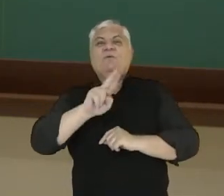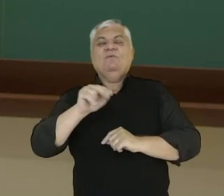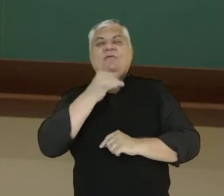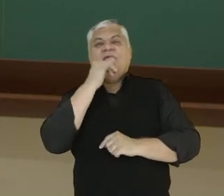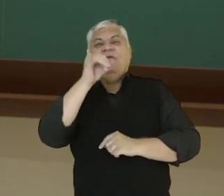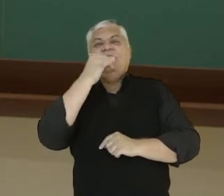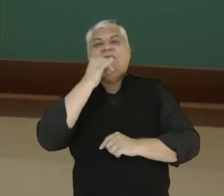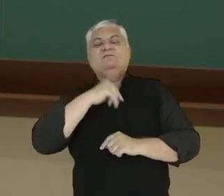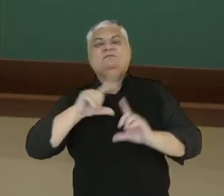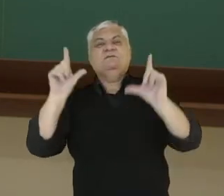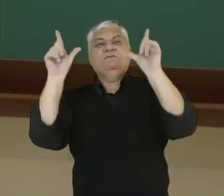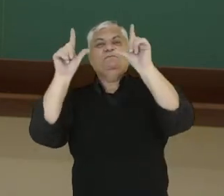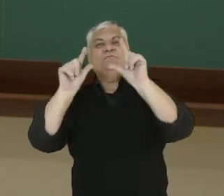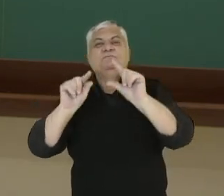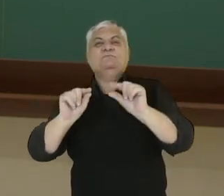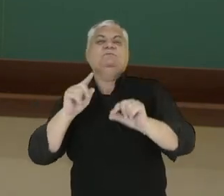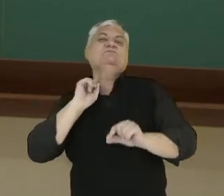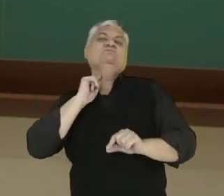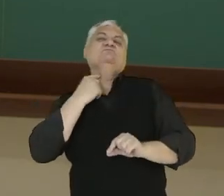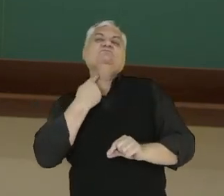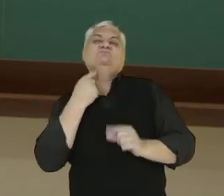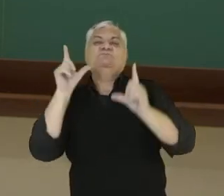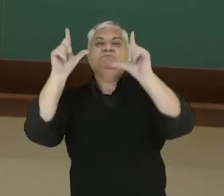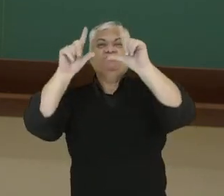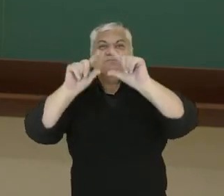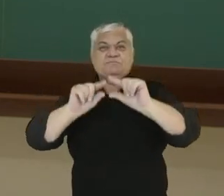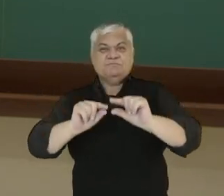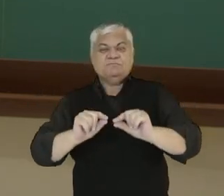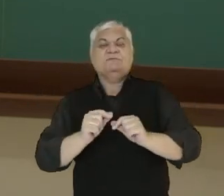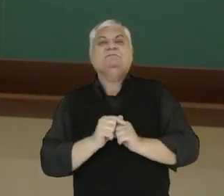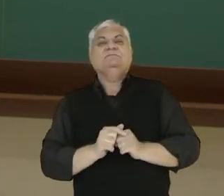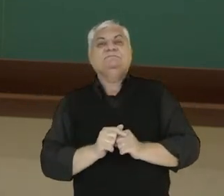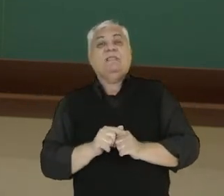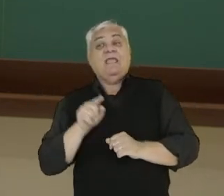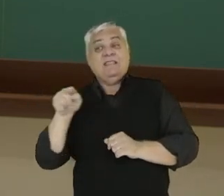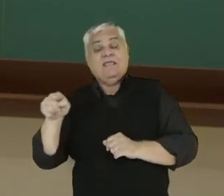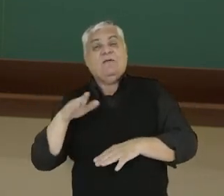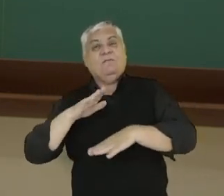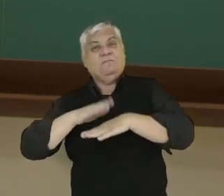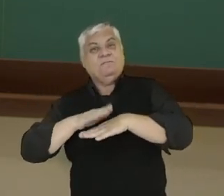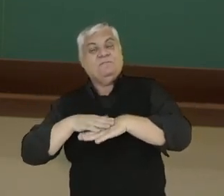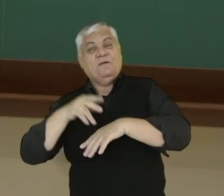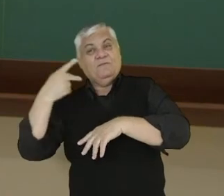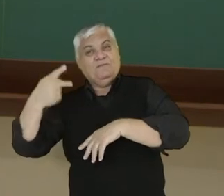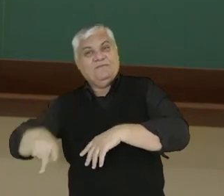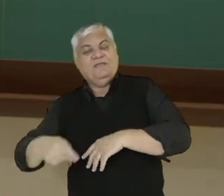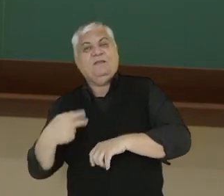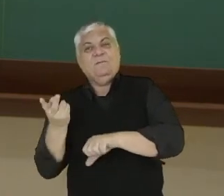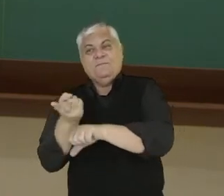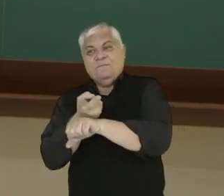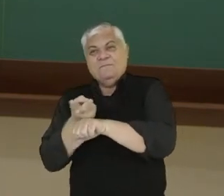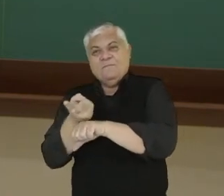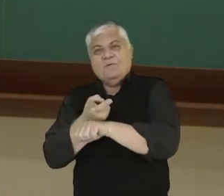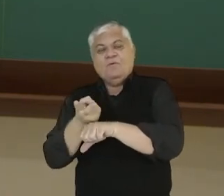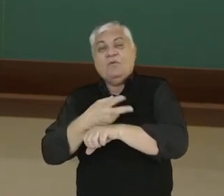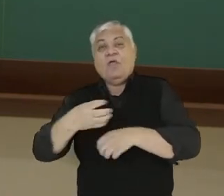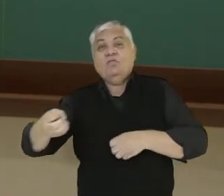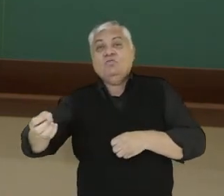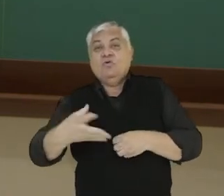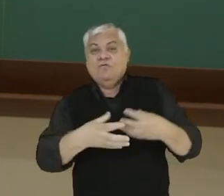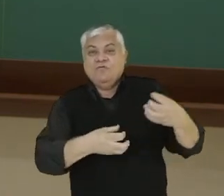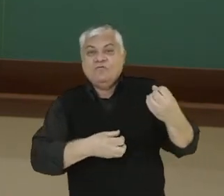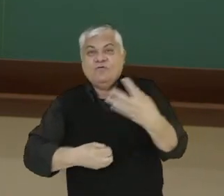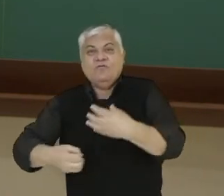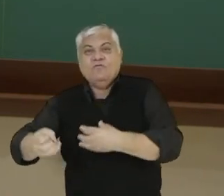de diminuição dos poluentes lançados na atmosfera. Então, fazendo o seu papel nessa busca ali de novas formas